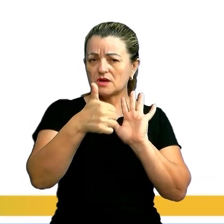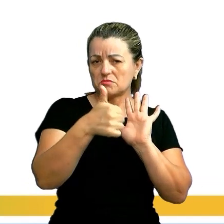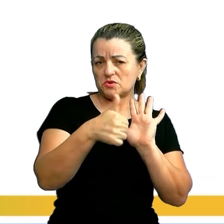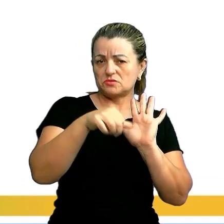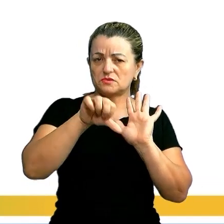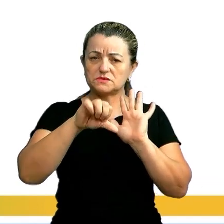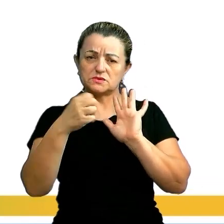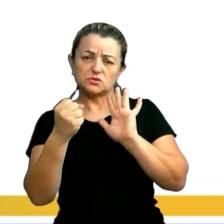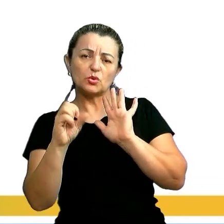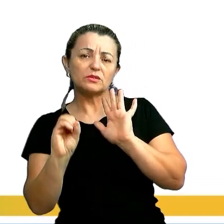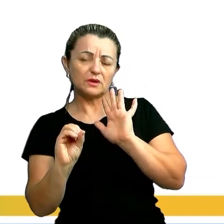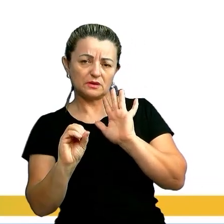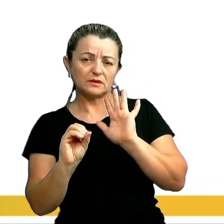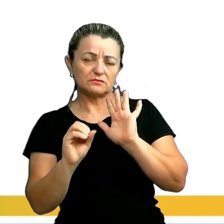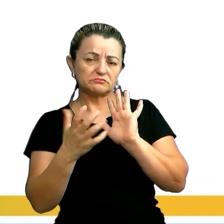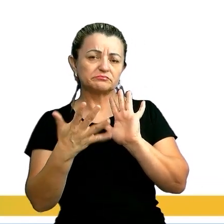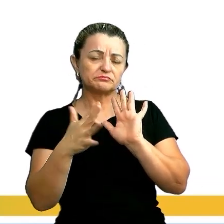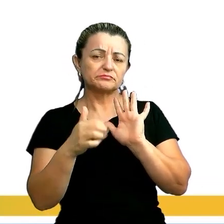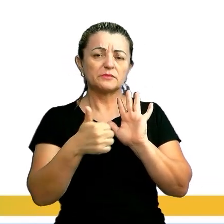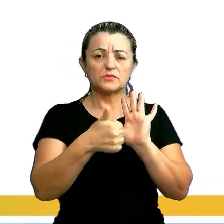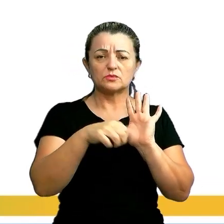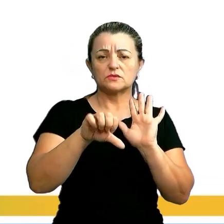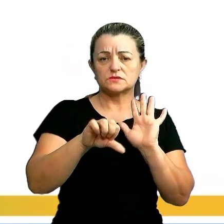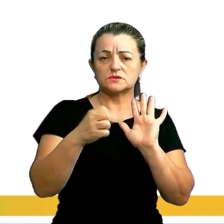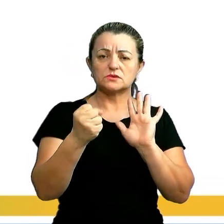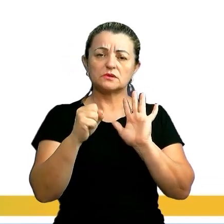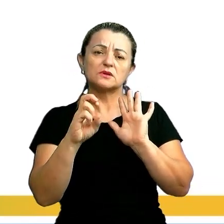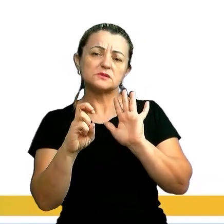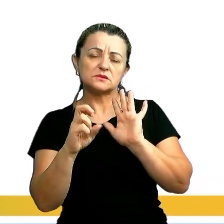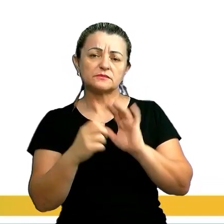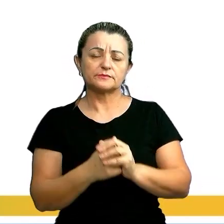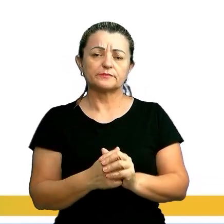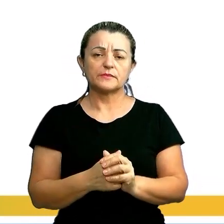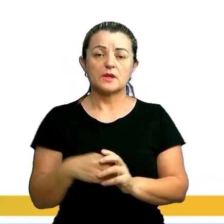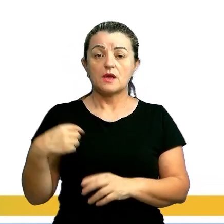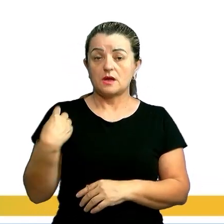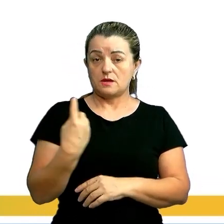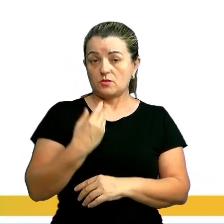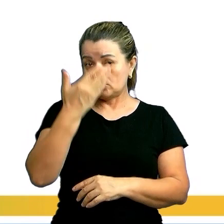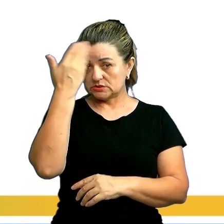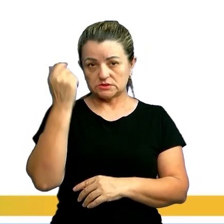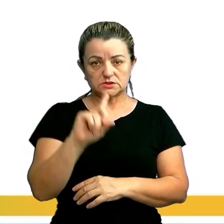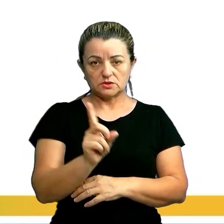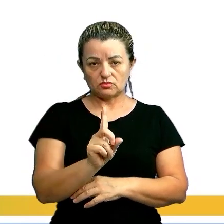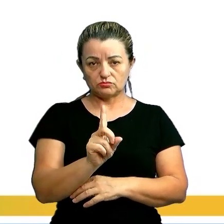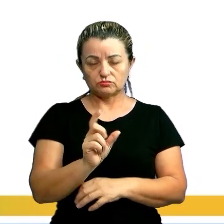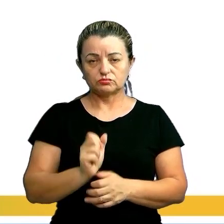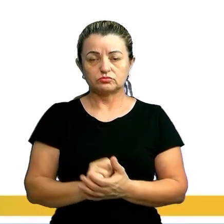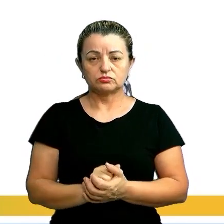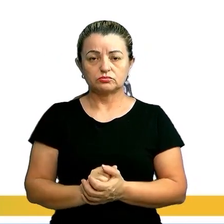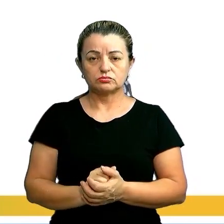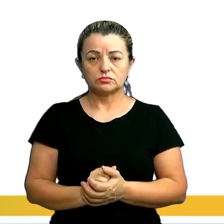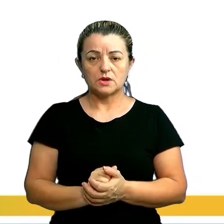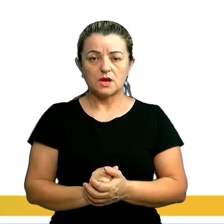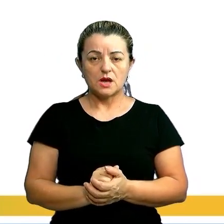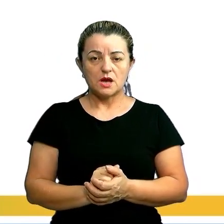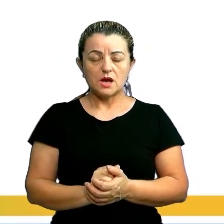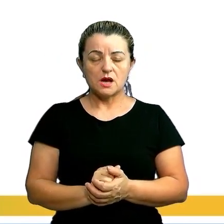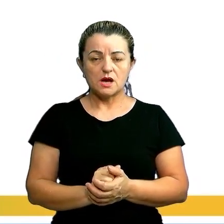1980, século passado, 1985. Ok? Para a gente não esquecer a